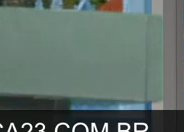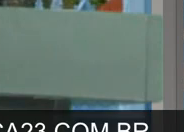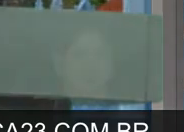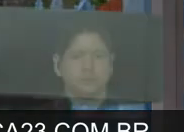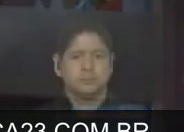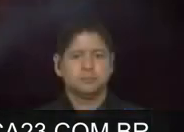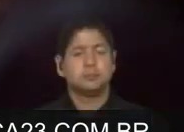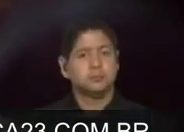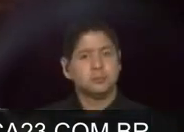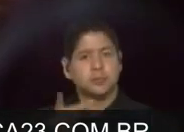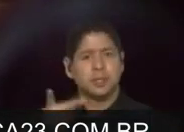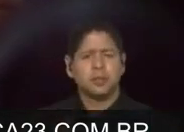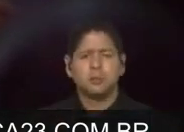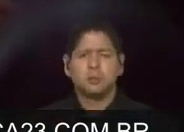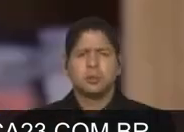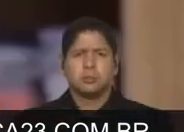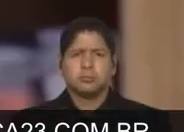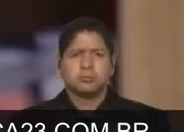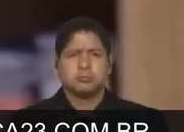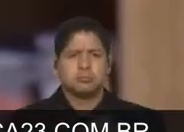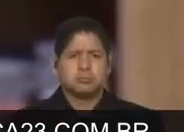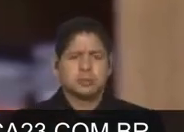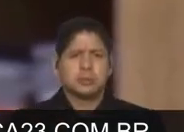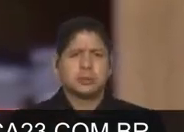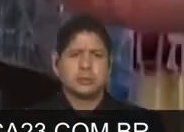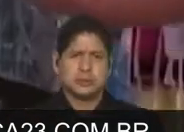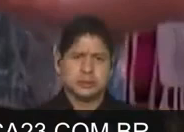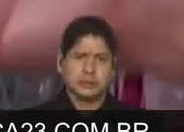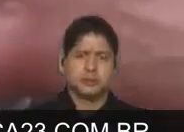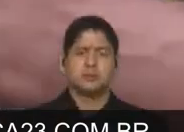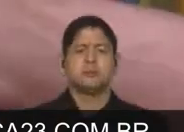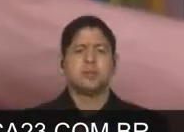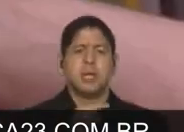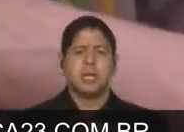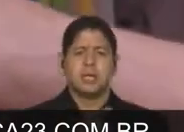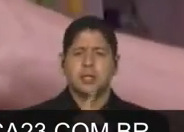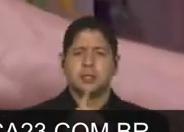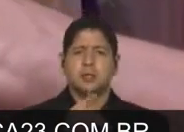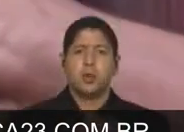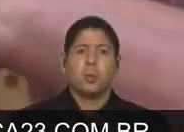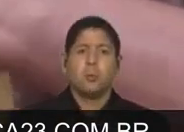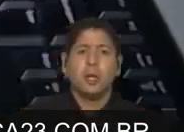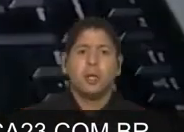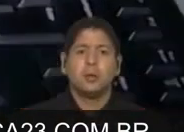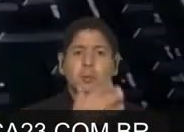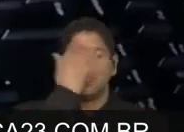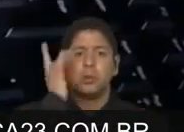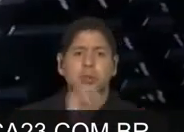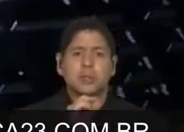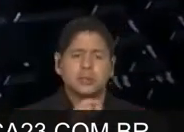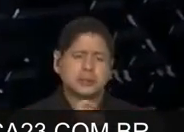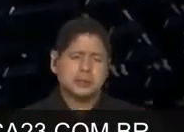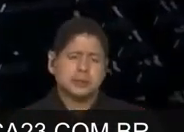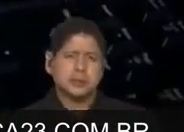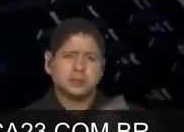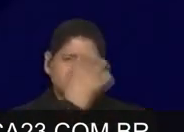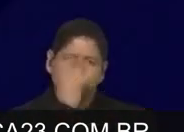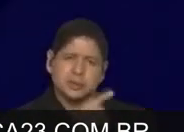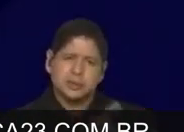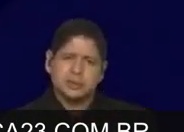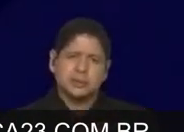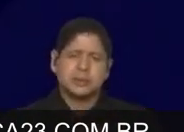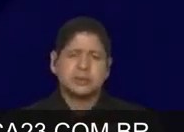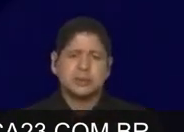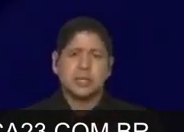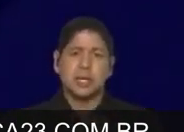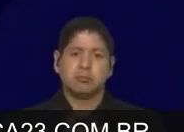só. Programa de renegociação de dívidas Desenrola Brasil mal começou e já serve como isca para fraudes que circulam